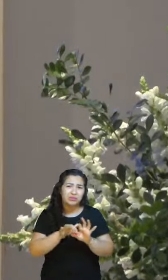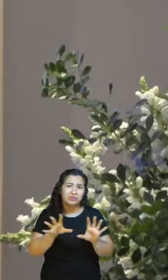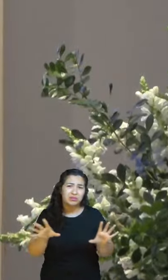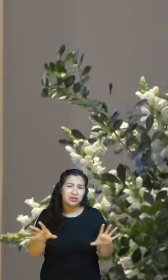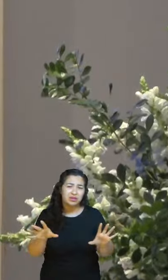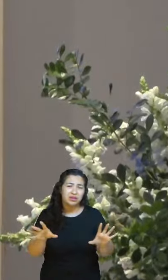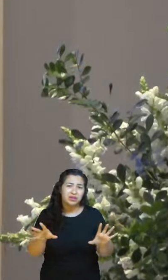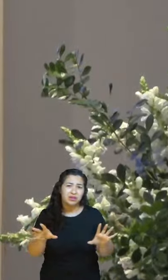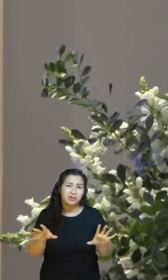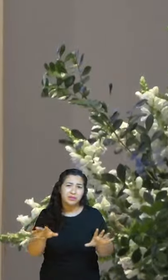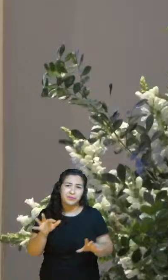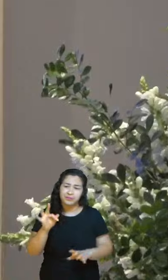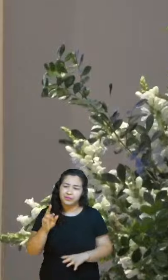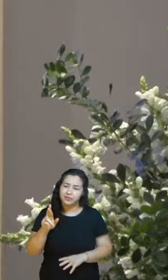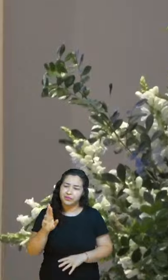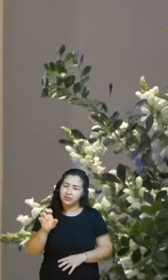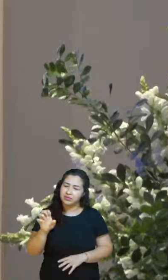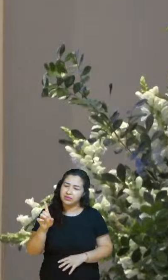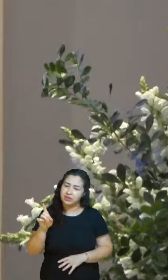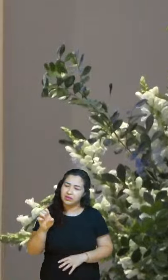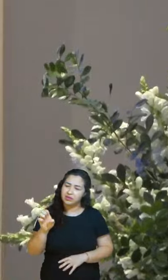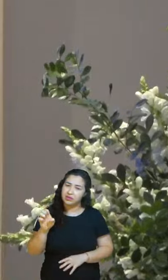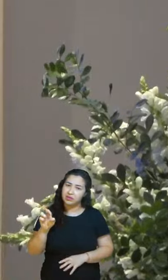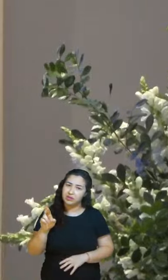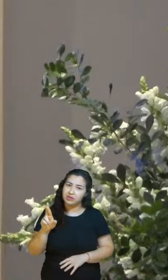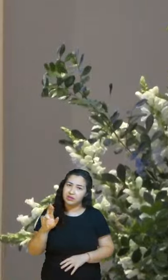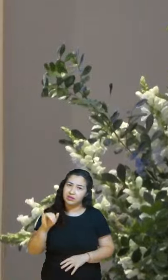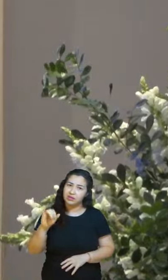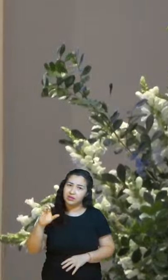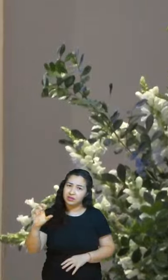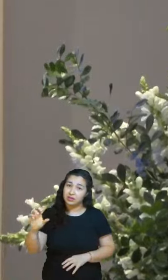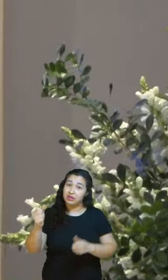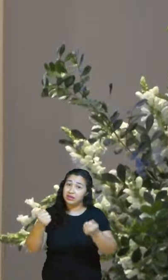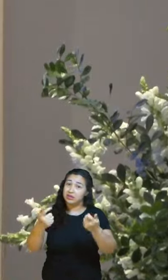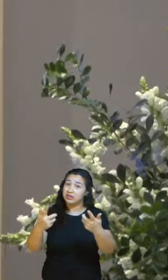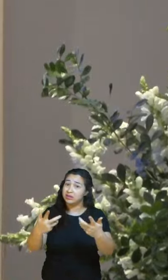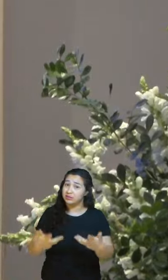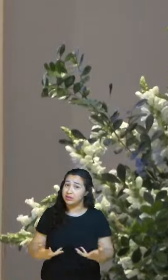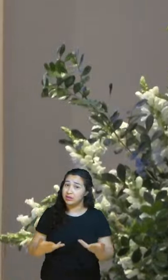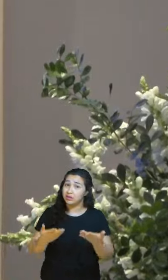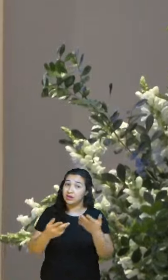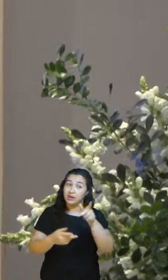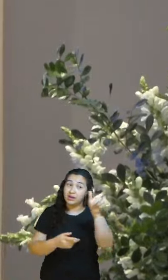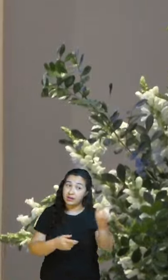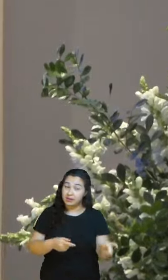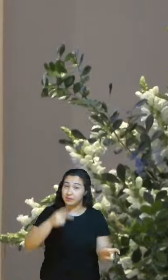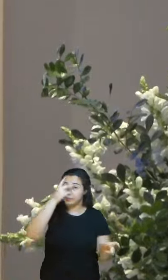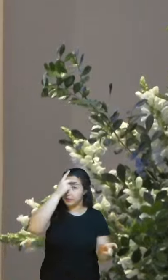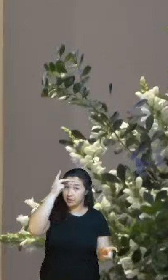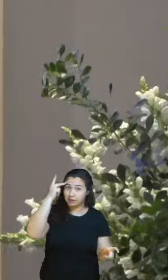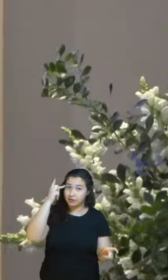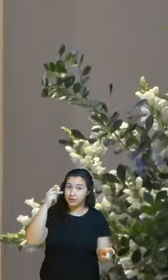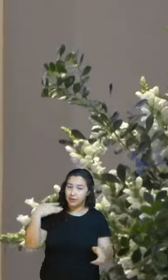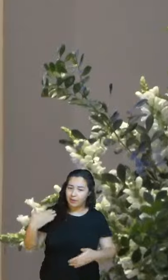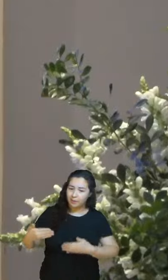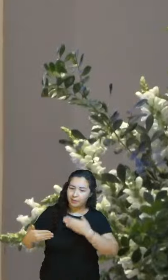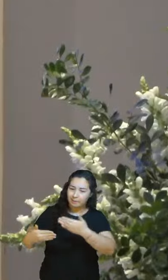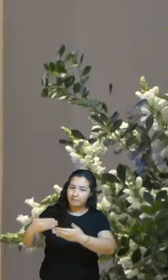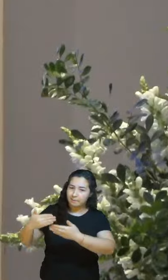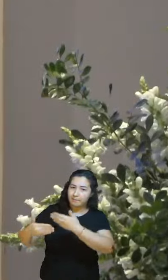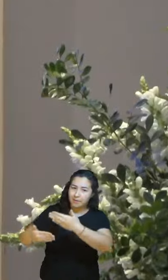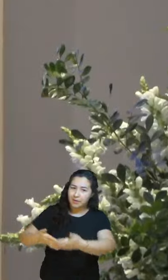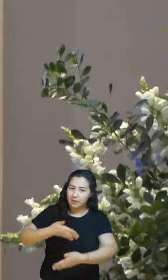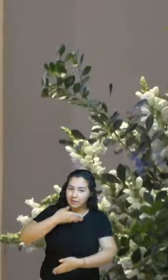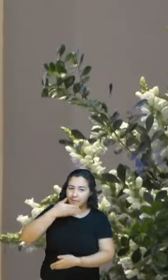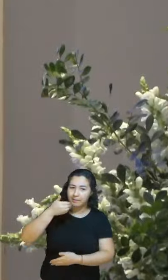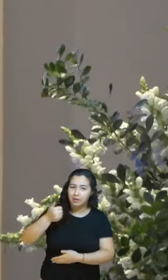de Frederick que diz que os cidadãos vão se aperfeiçoando com com decorrência do